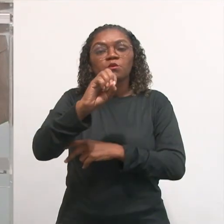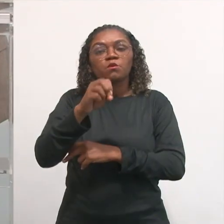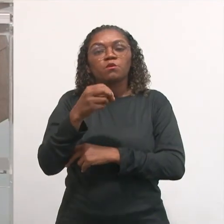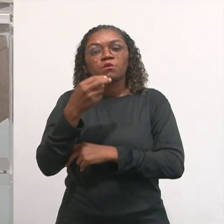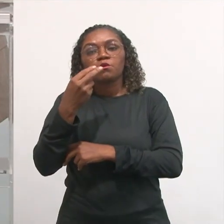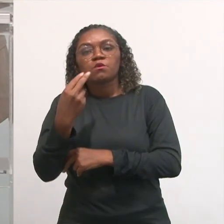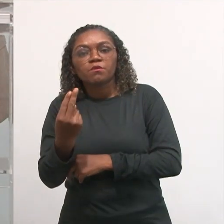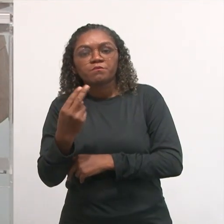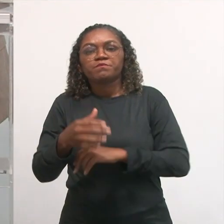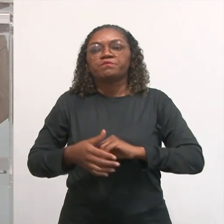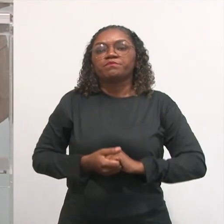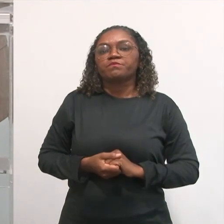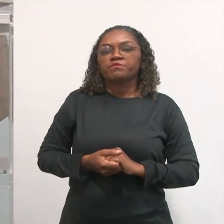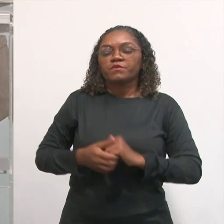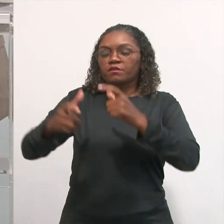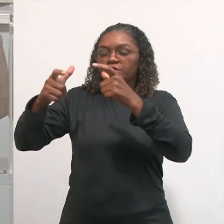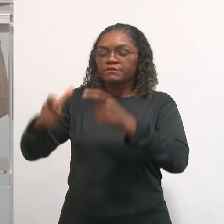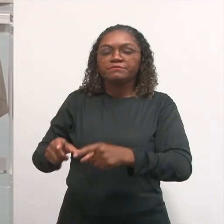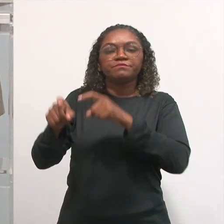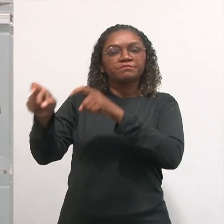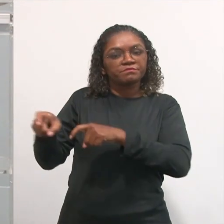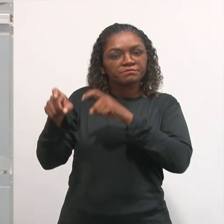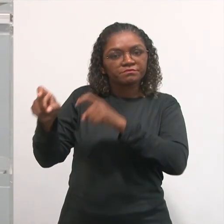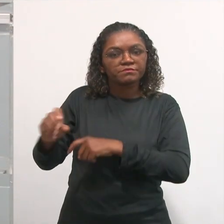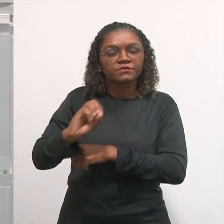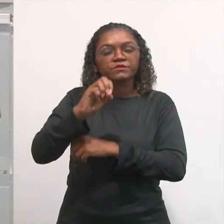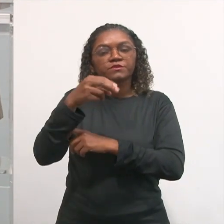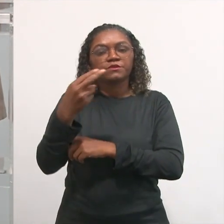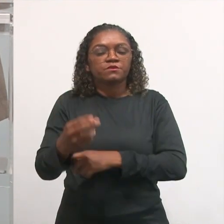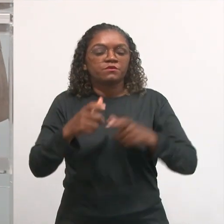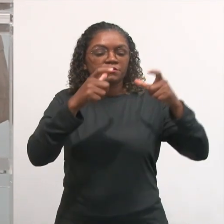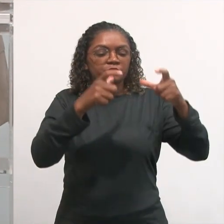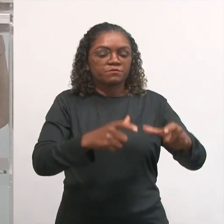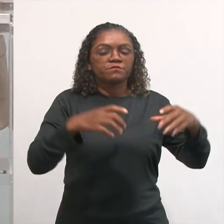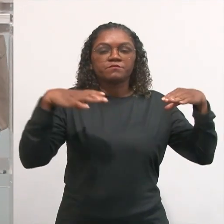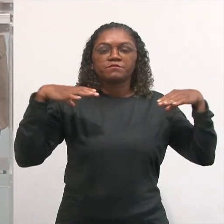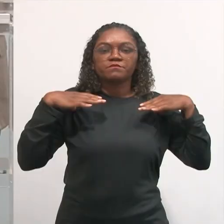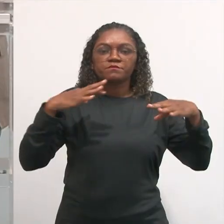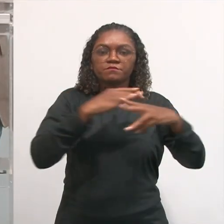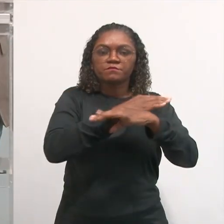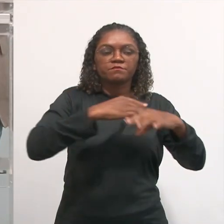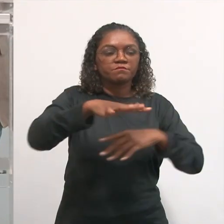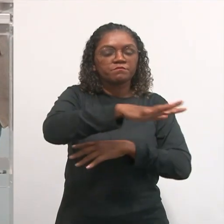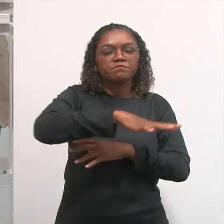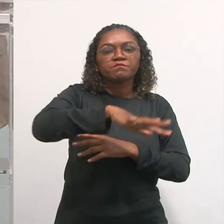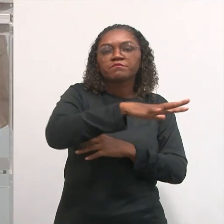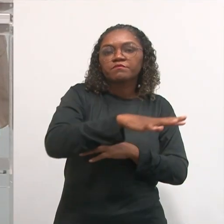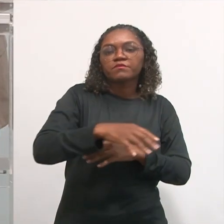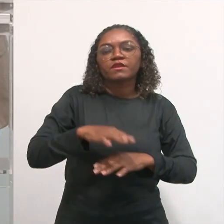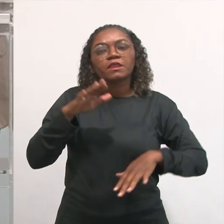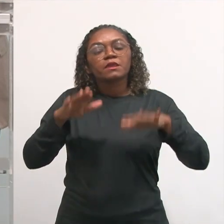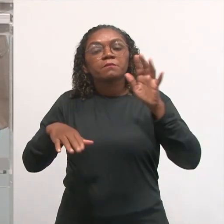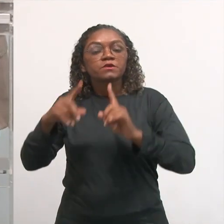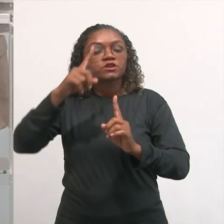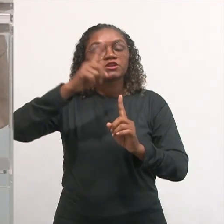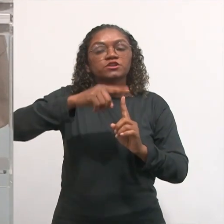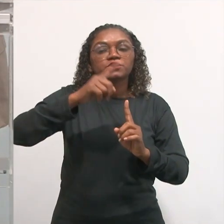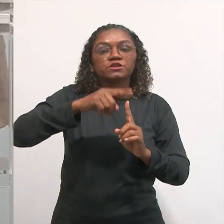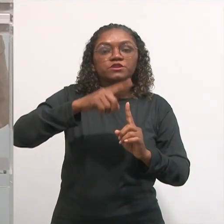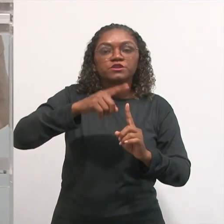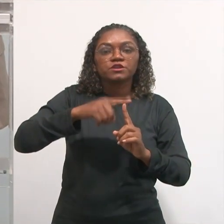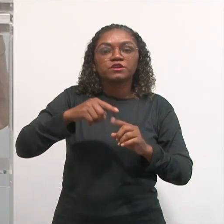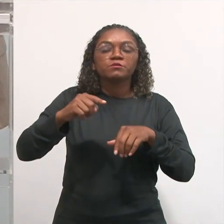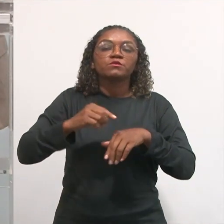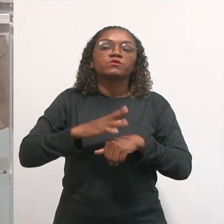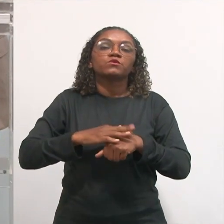da zona urbana, ok? Pode ser por tipo de enfermidades, entendeu? Por enfermidade